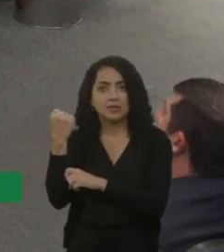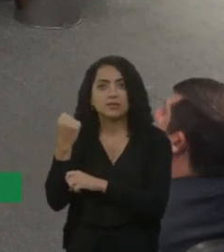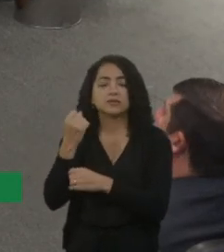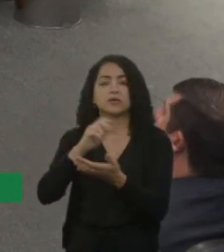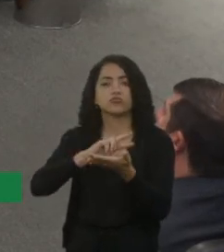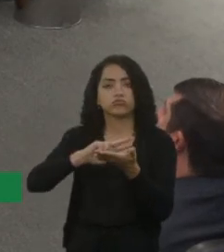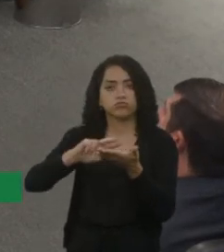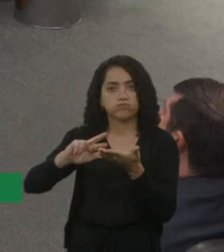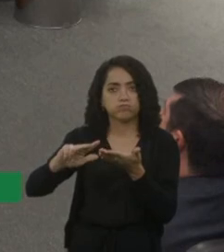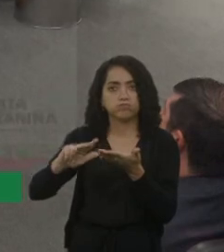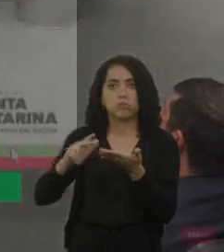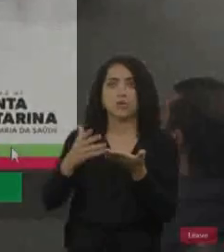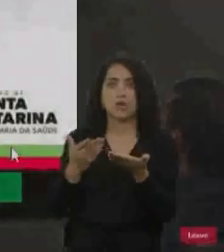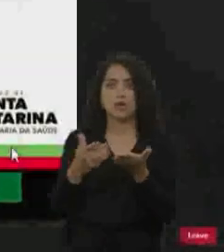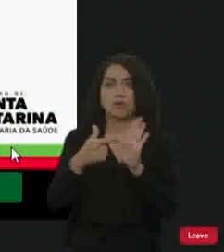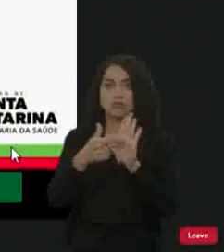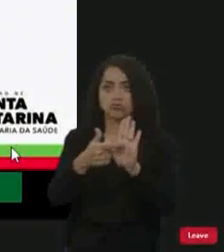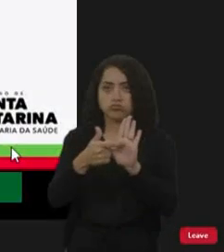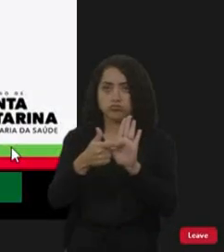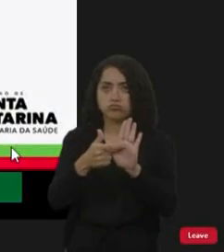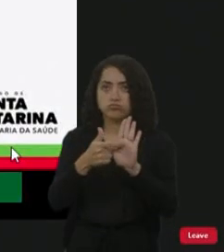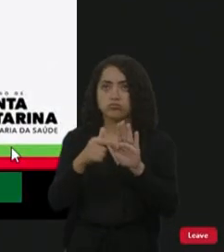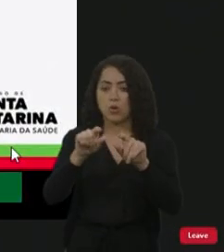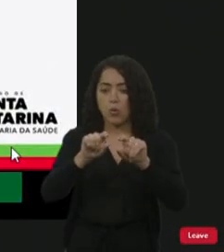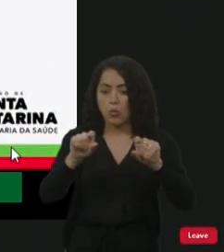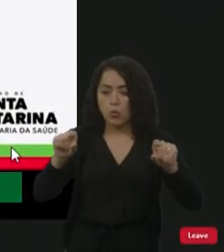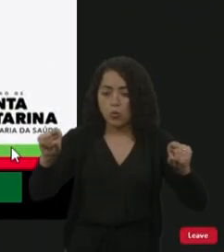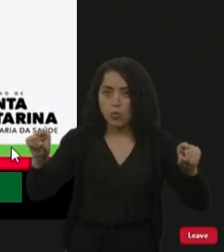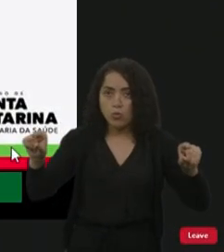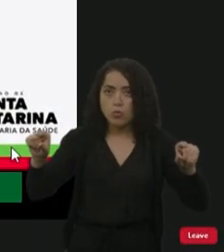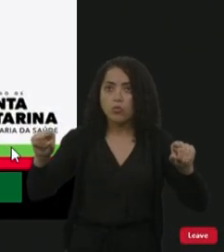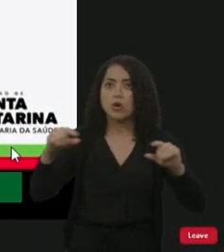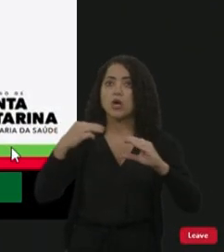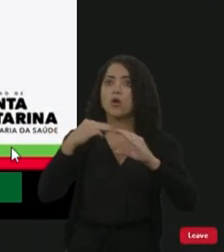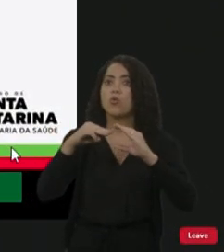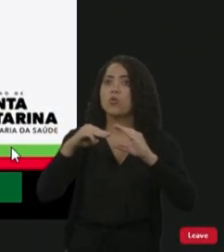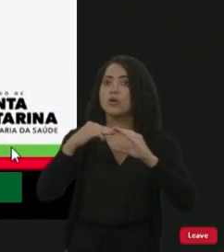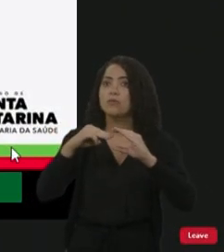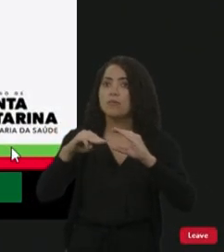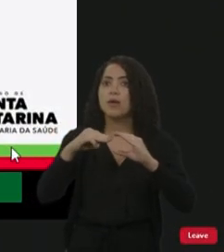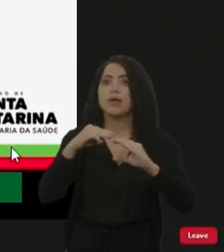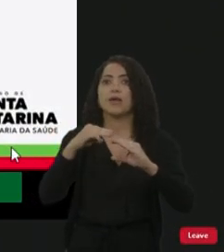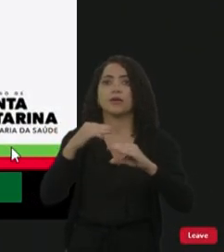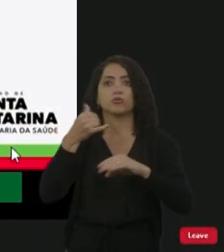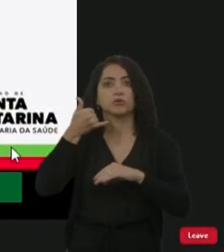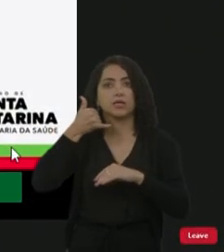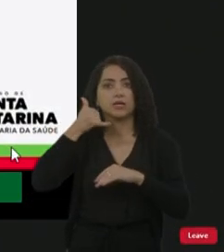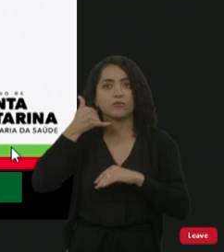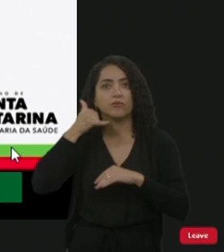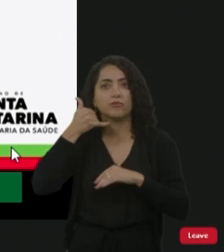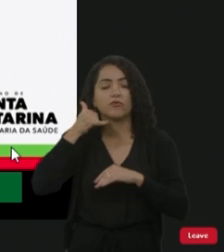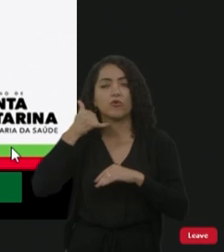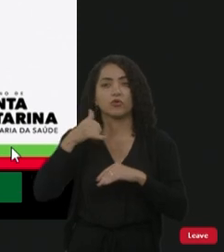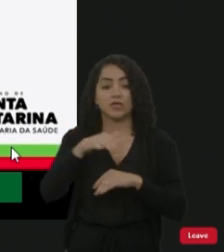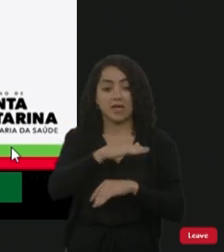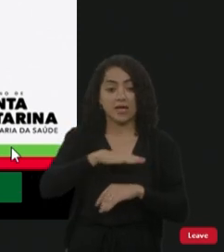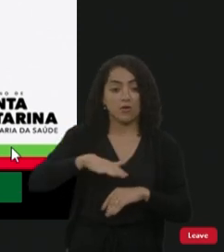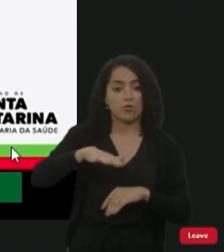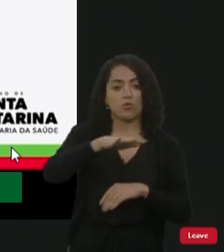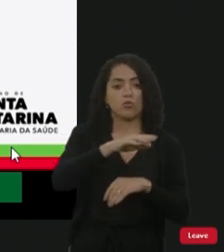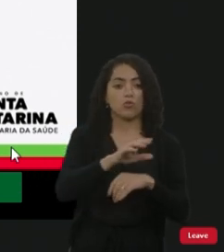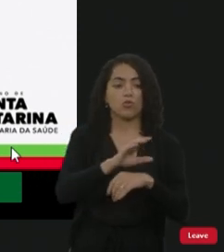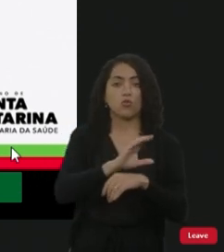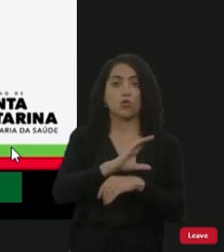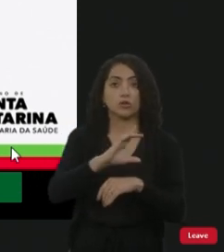Aqui estão os nossos contatos lá da secretaria, o e-mail, o telefone. Eu coordeno a área da pessoa com deficiência e as doenças raras.